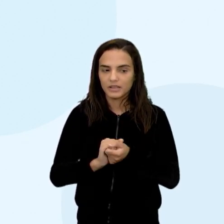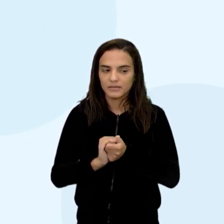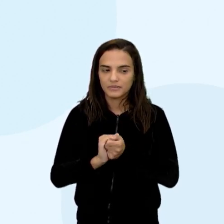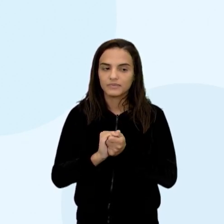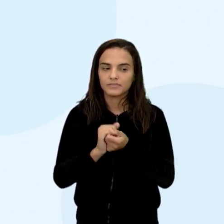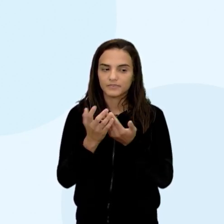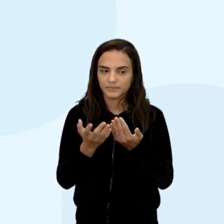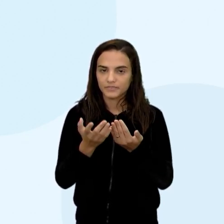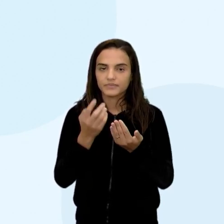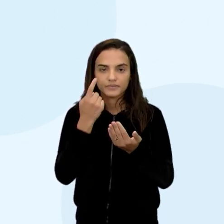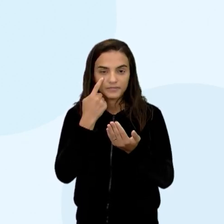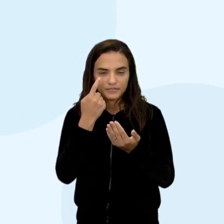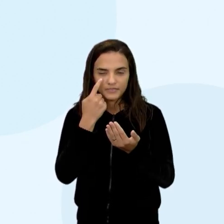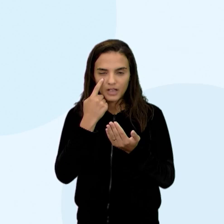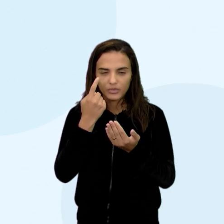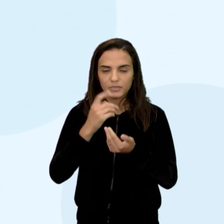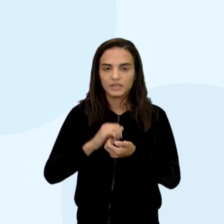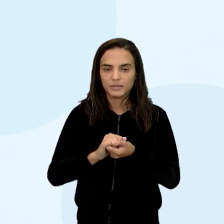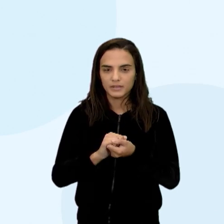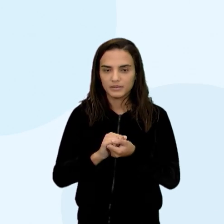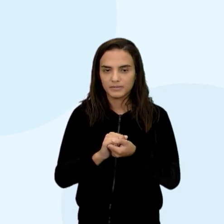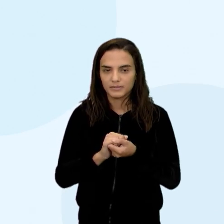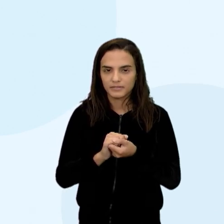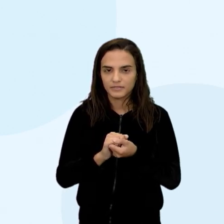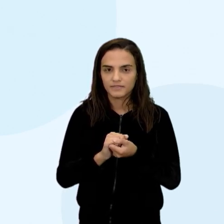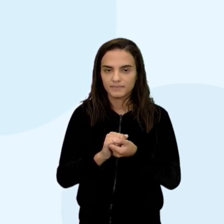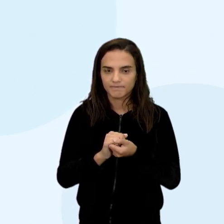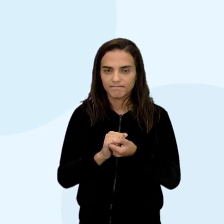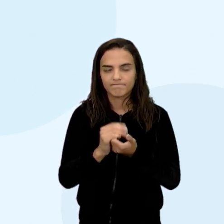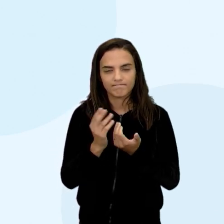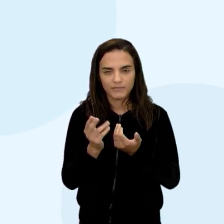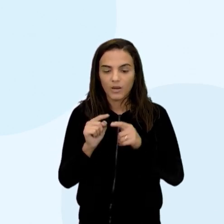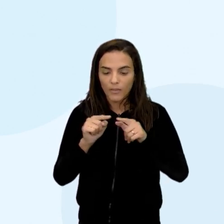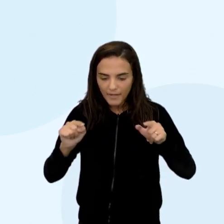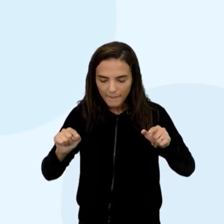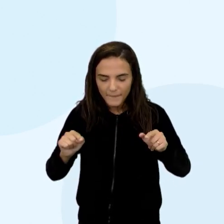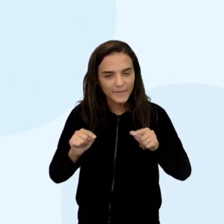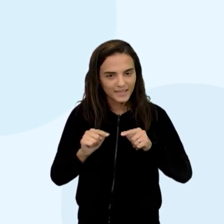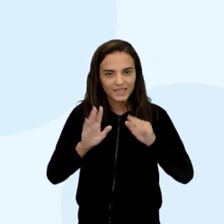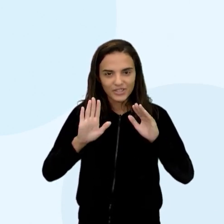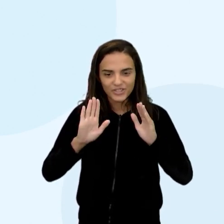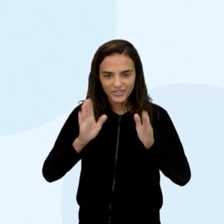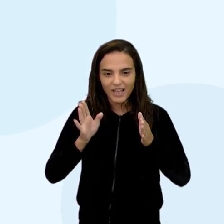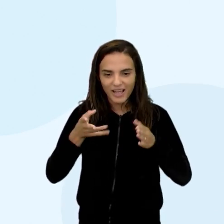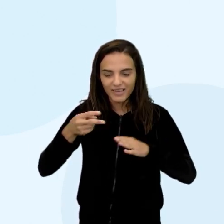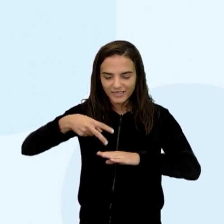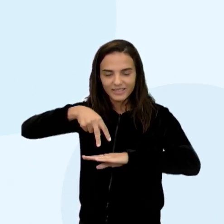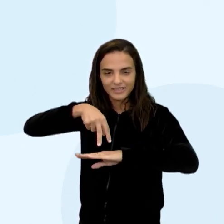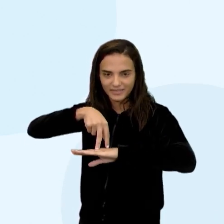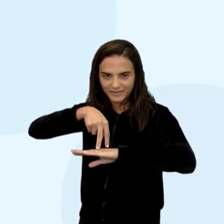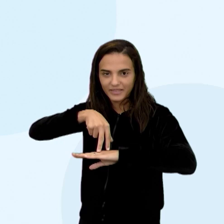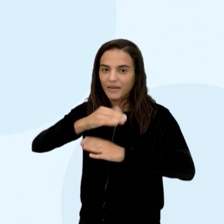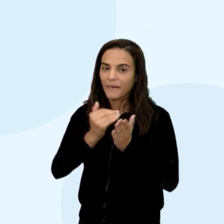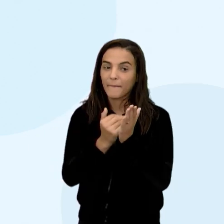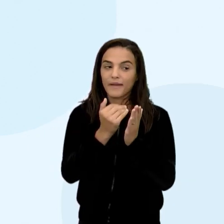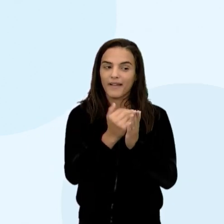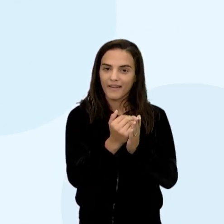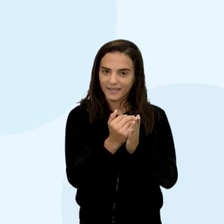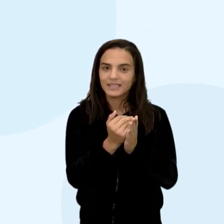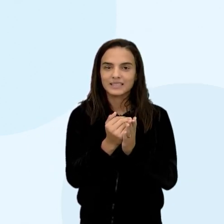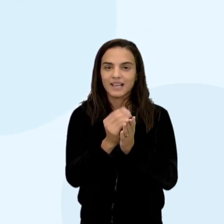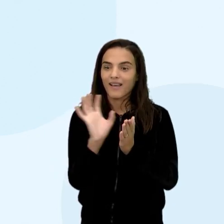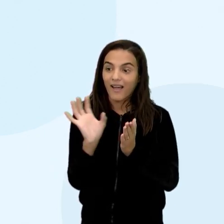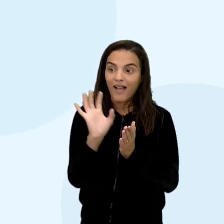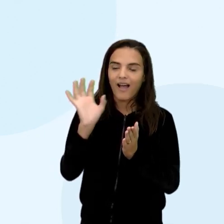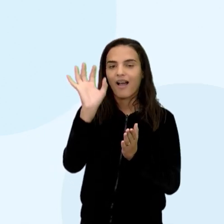A outra foto seria a leitura de um livro, com uma mesa que já levanta. Aí nessa mesa é um pouco mais